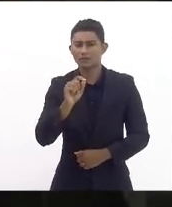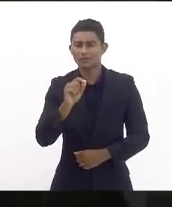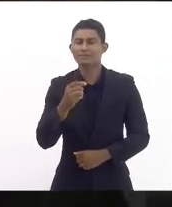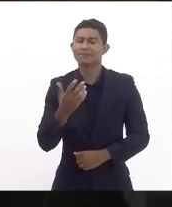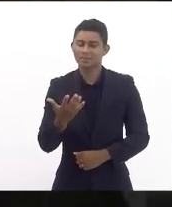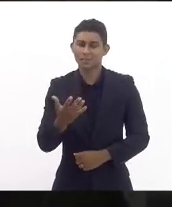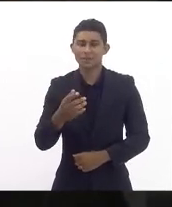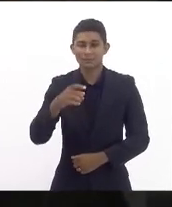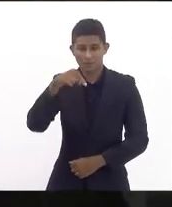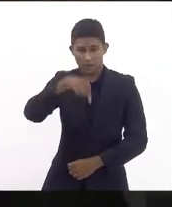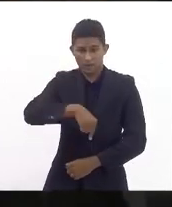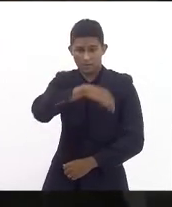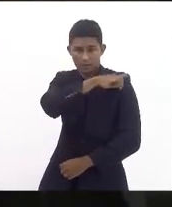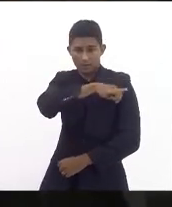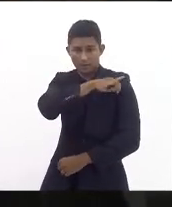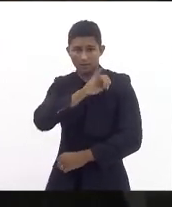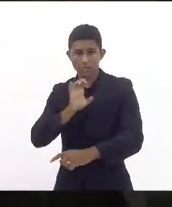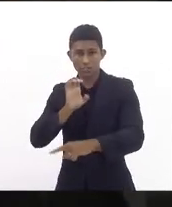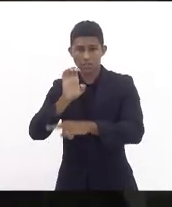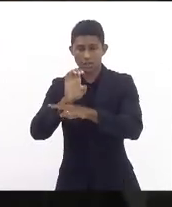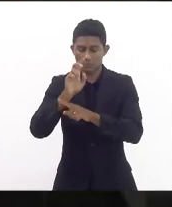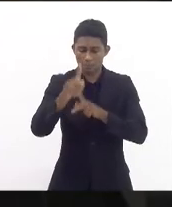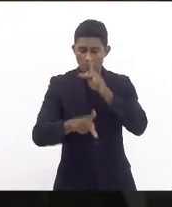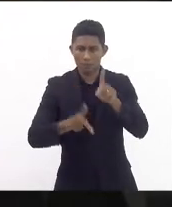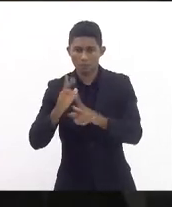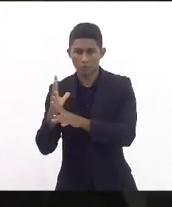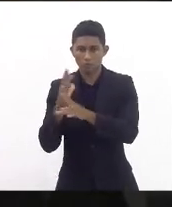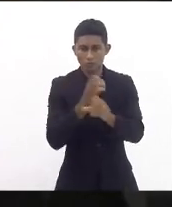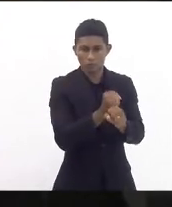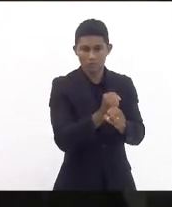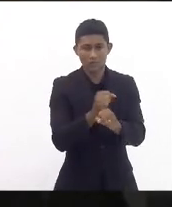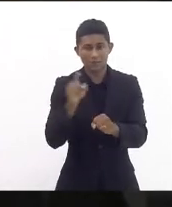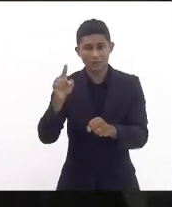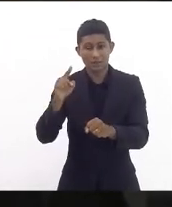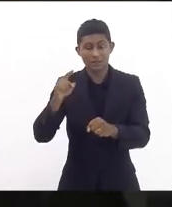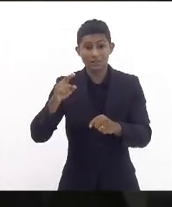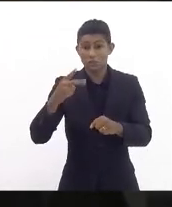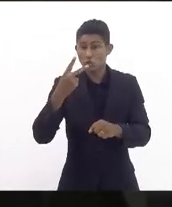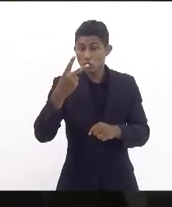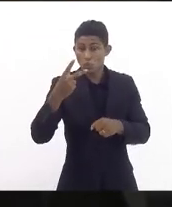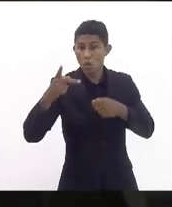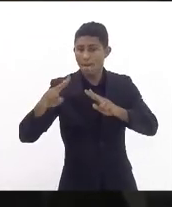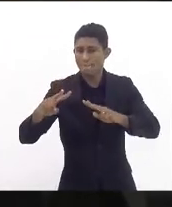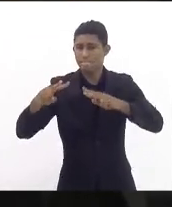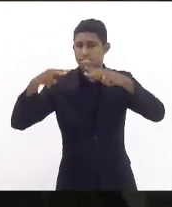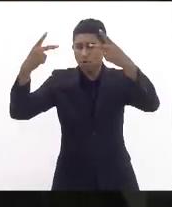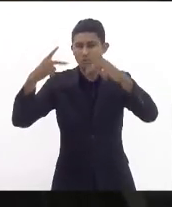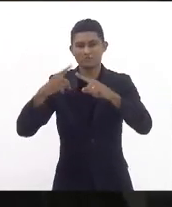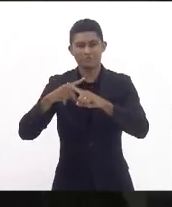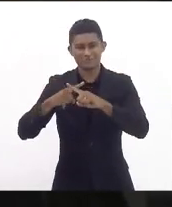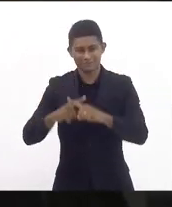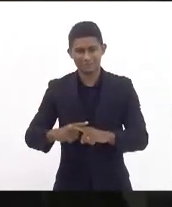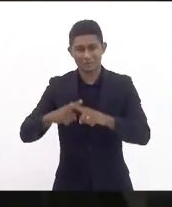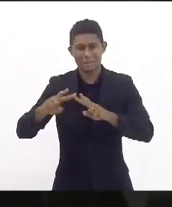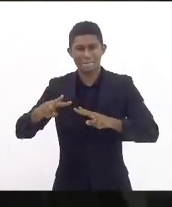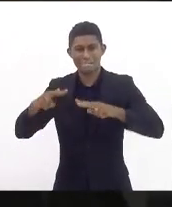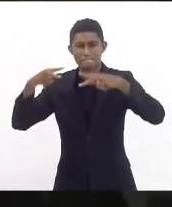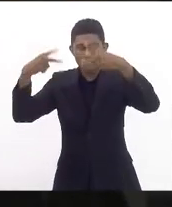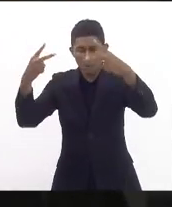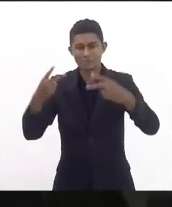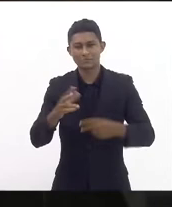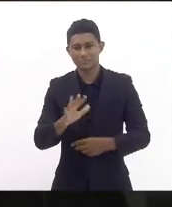população do estado do Rio de Janeiro a gente deve tá aí na faixa dos 17 milhões de habitantes